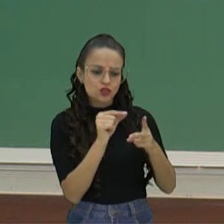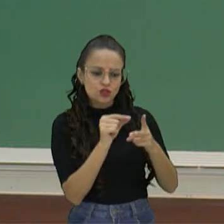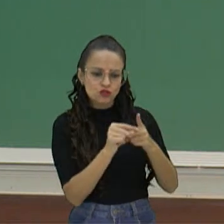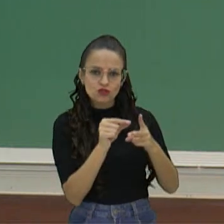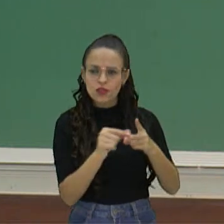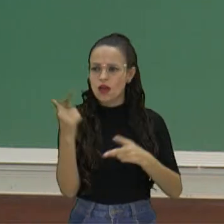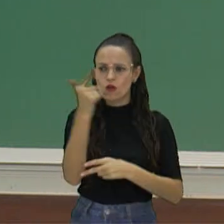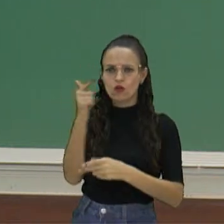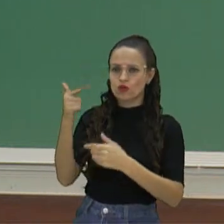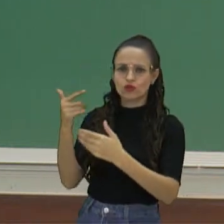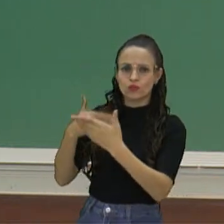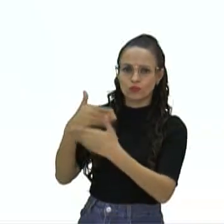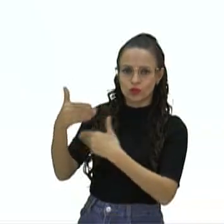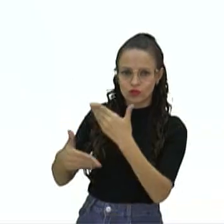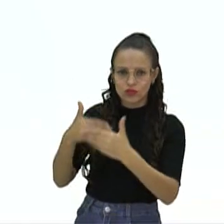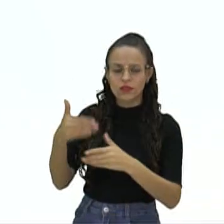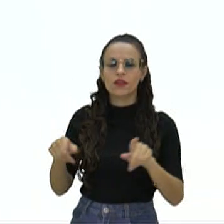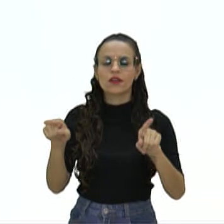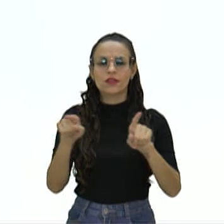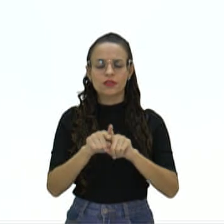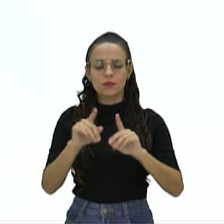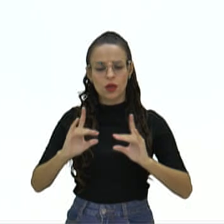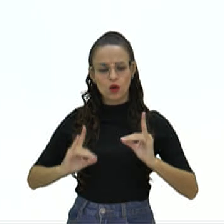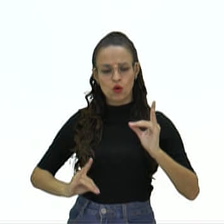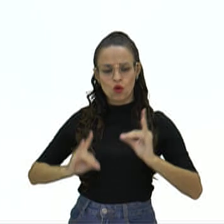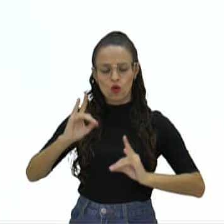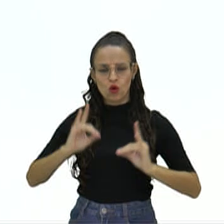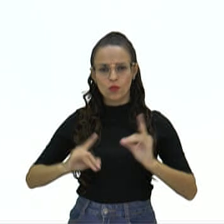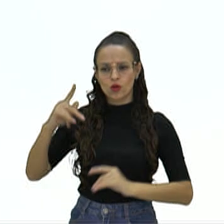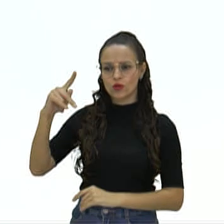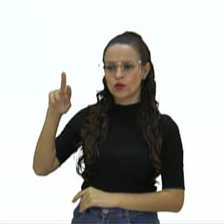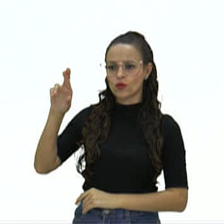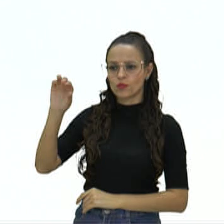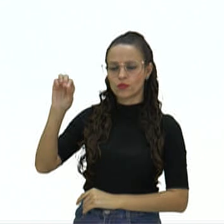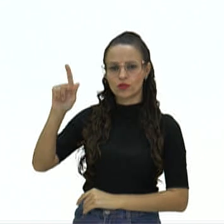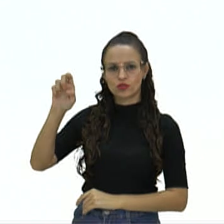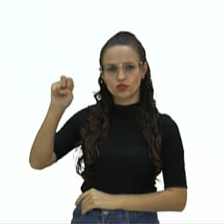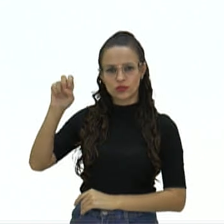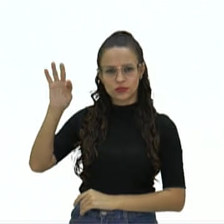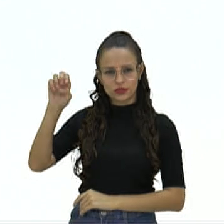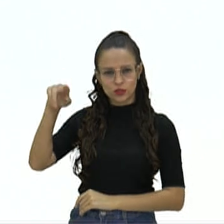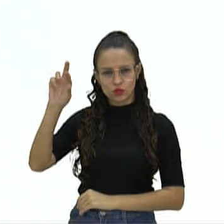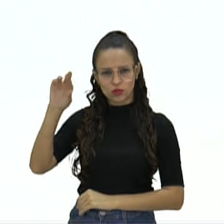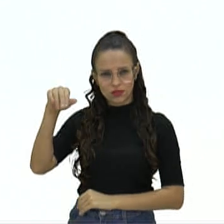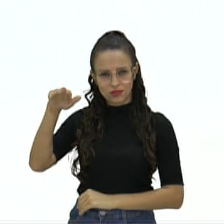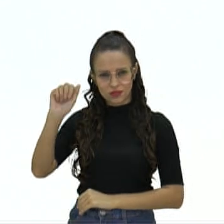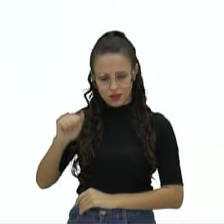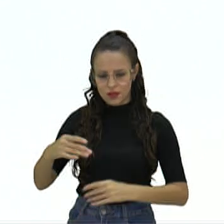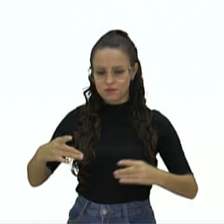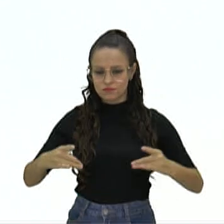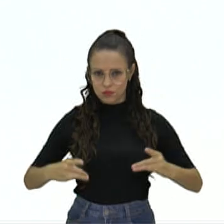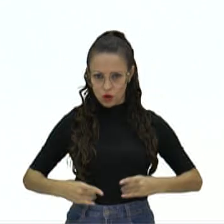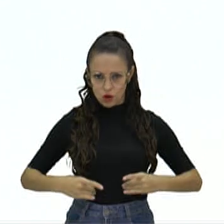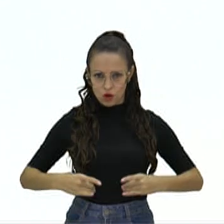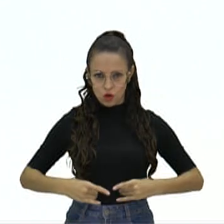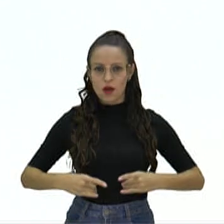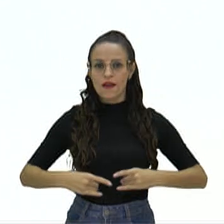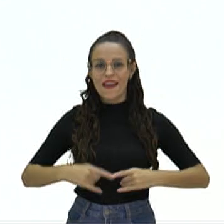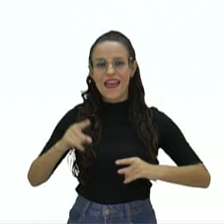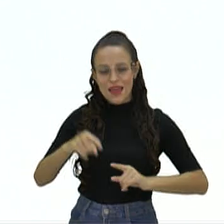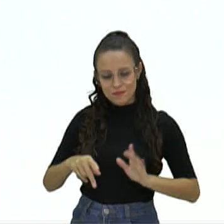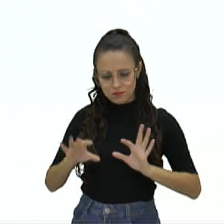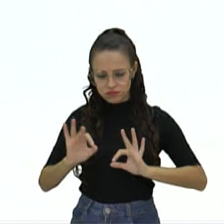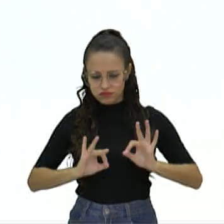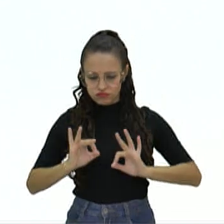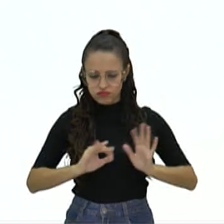processo. Em contato com a progesterona, que é um hormônio que é liberado, né? Como preparatório para a gravidez da